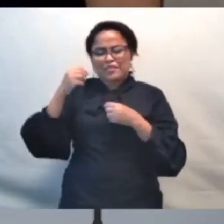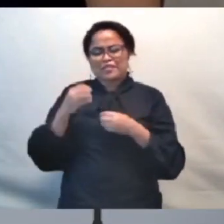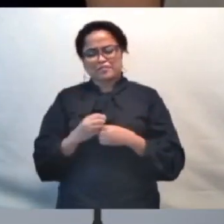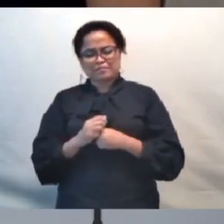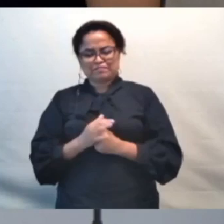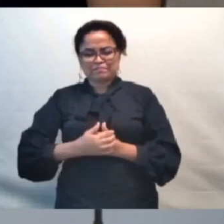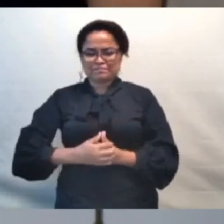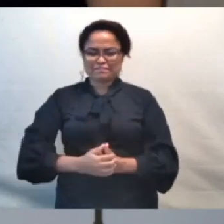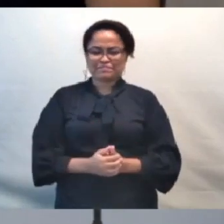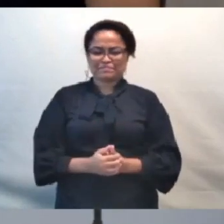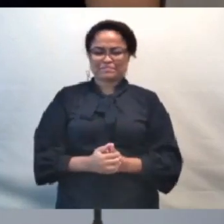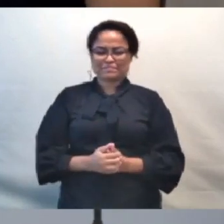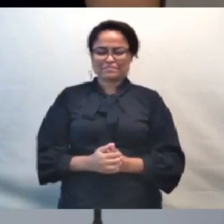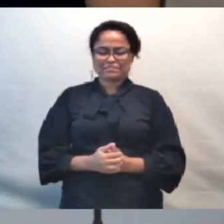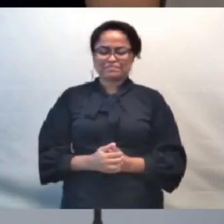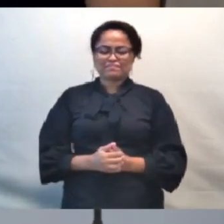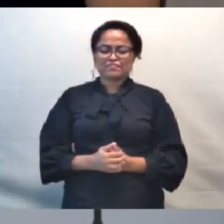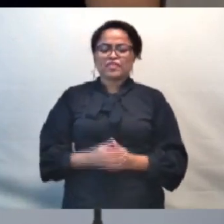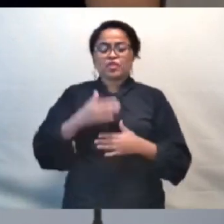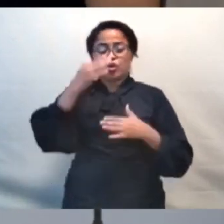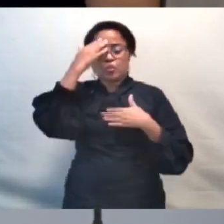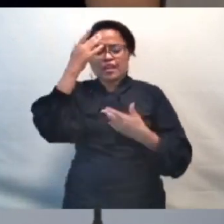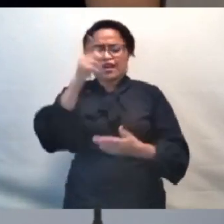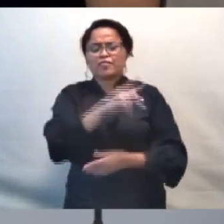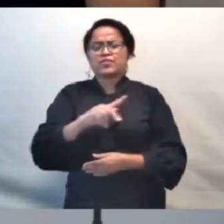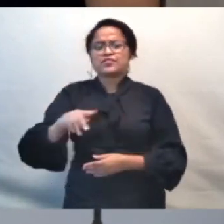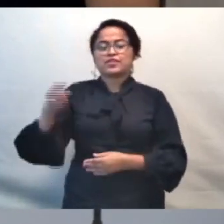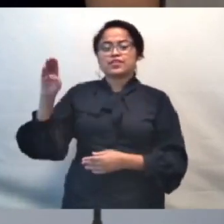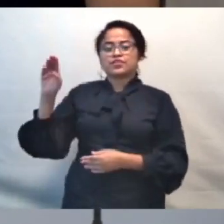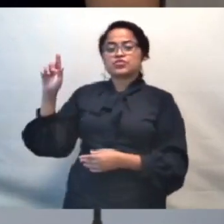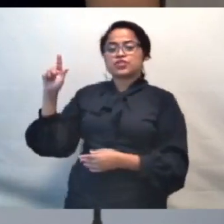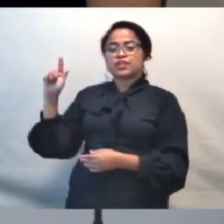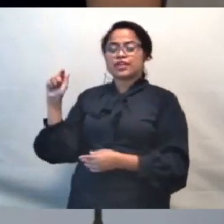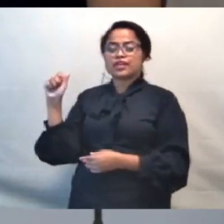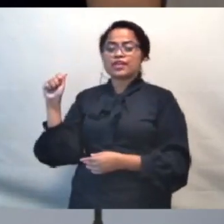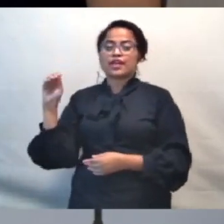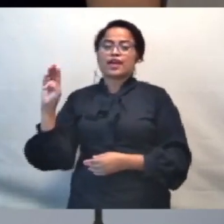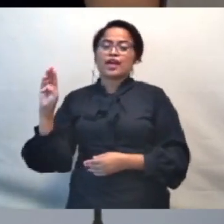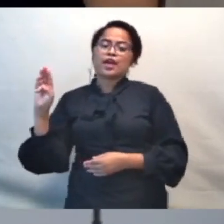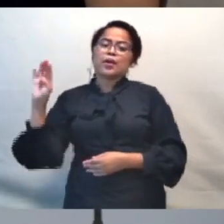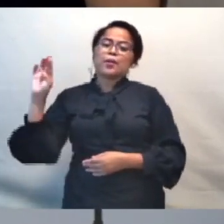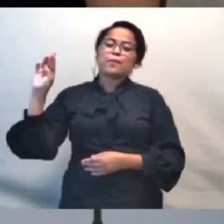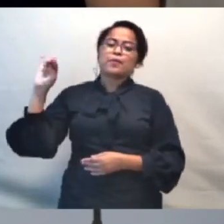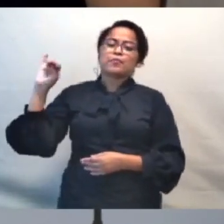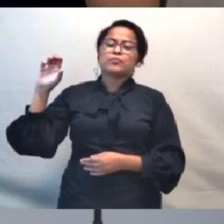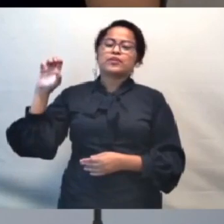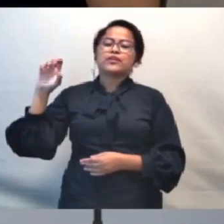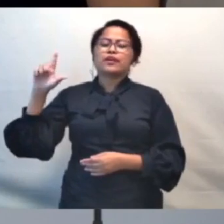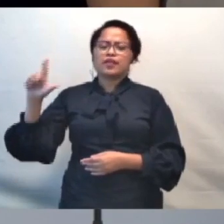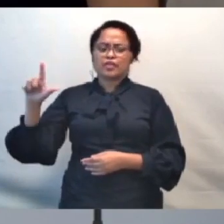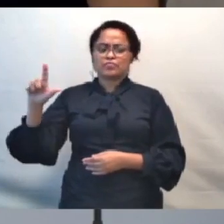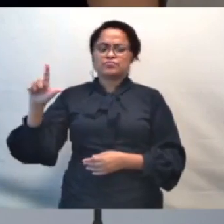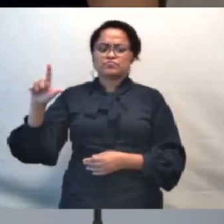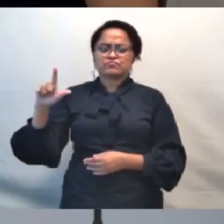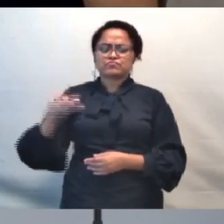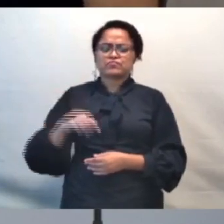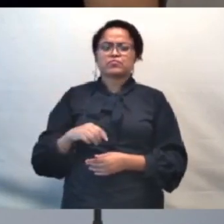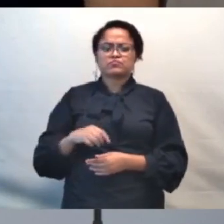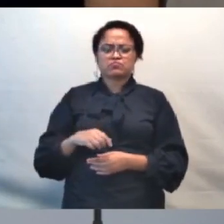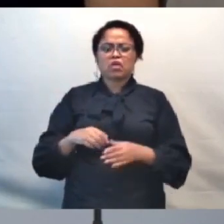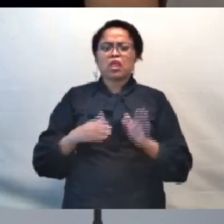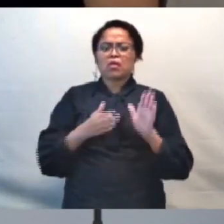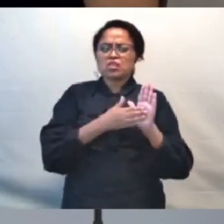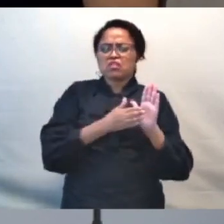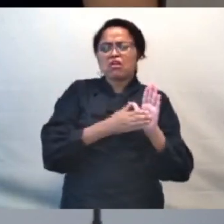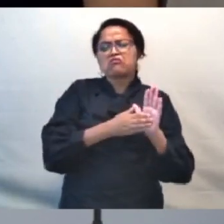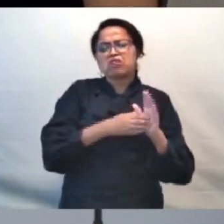Obrigado, presidente Gabriel, por essa prestação de conta. Eu queria, acho que o Bruno deve estar presente aí, só para